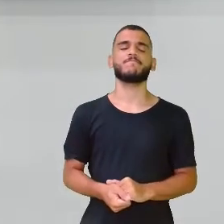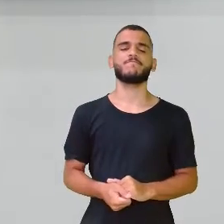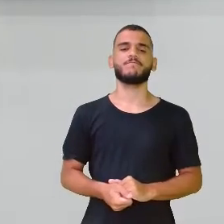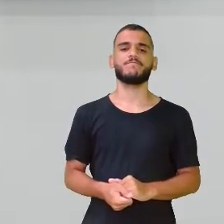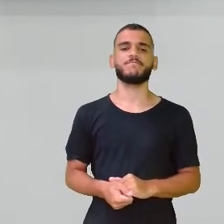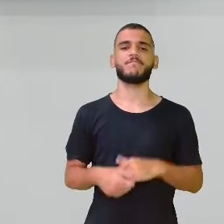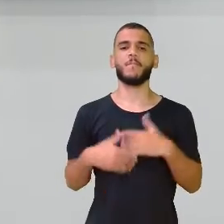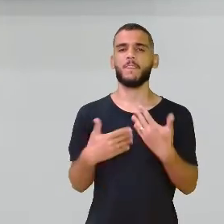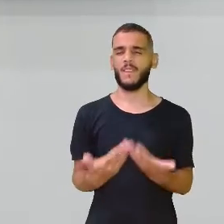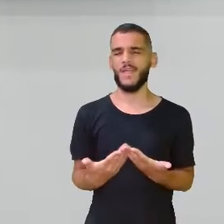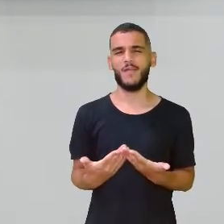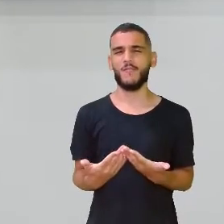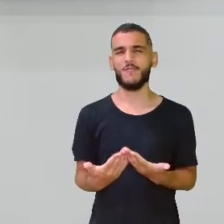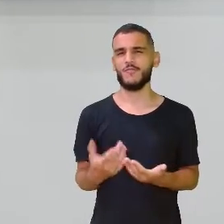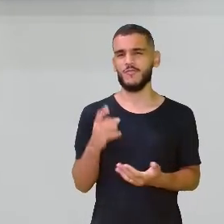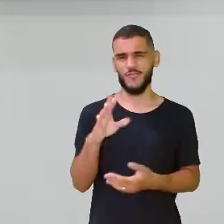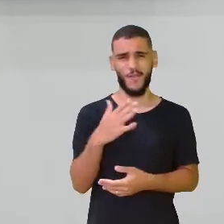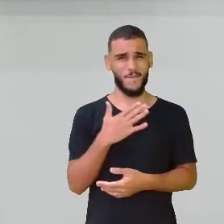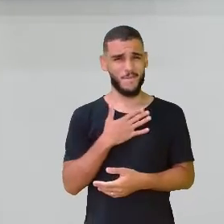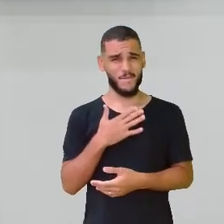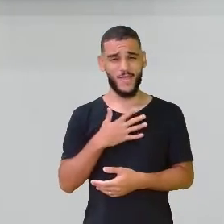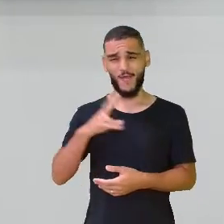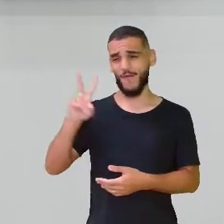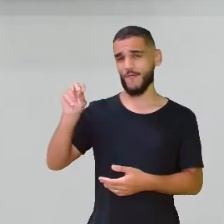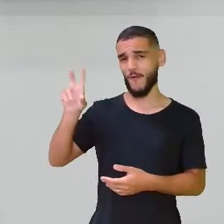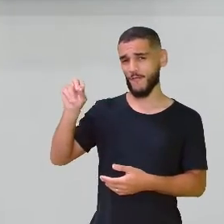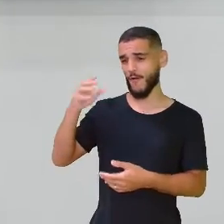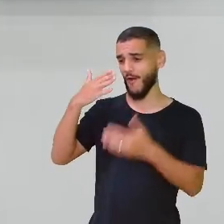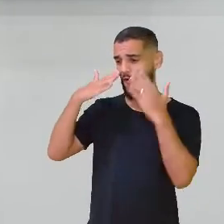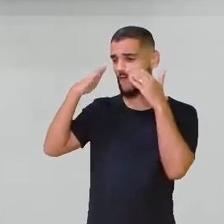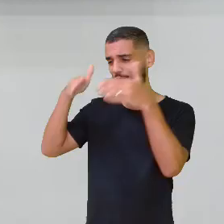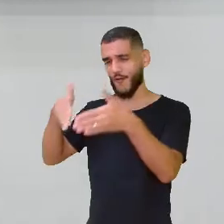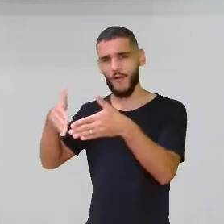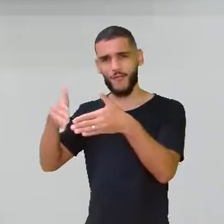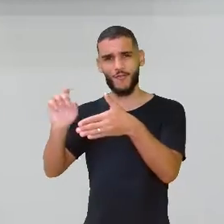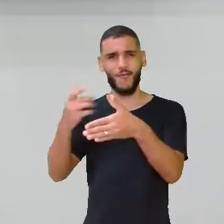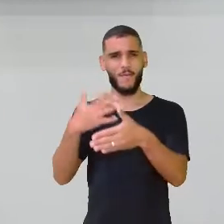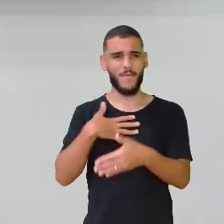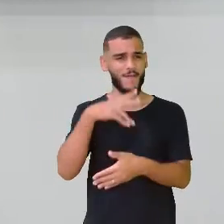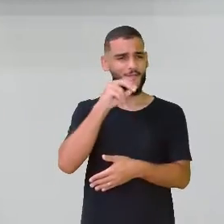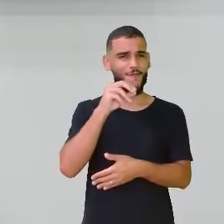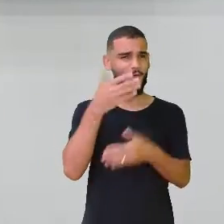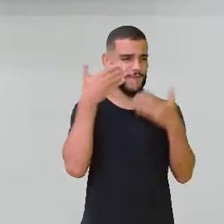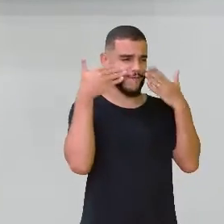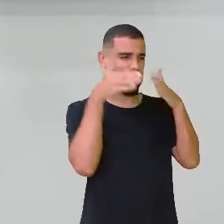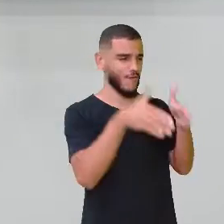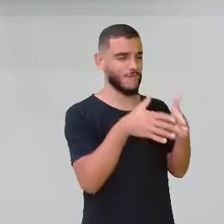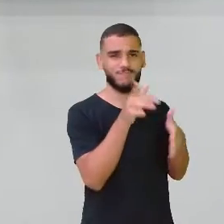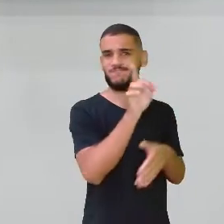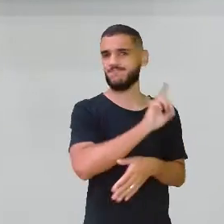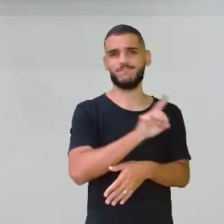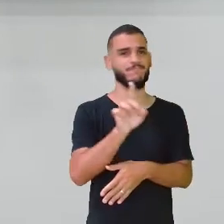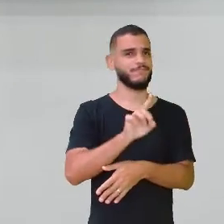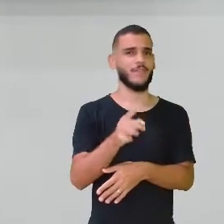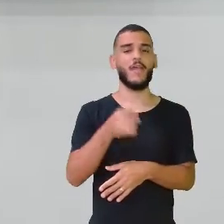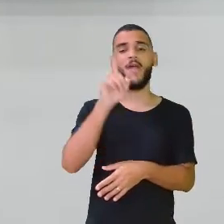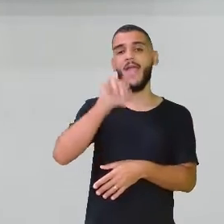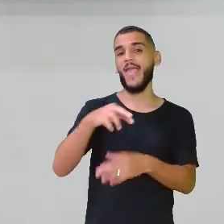certo? Não é meu avô, não é a minha avó, não é a minha mãe, não é o meu pai, mas eu